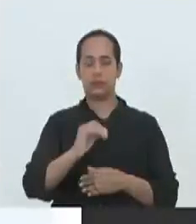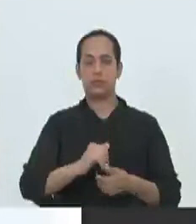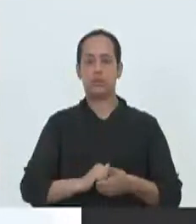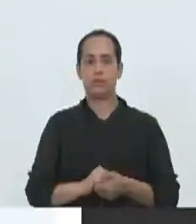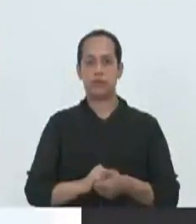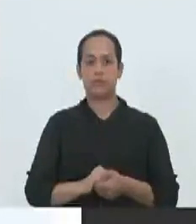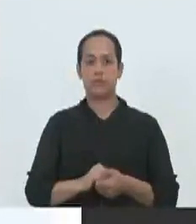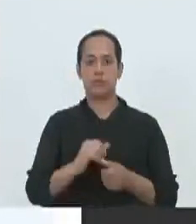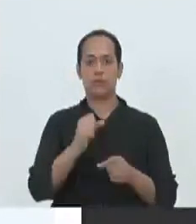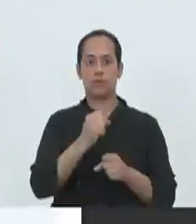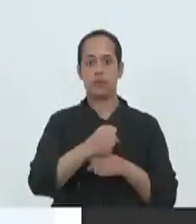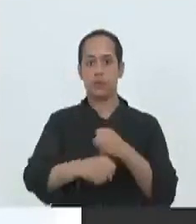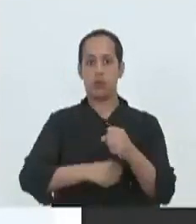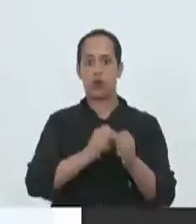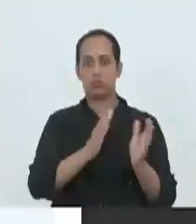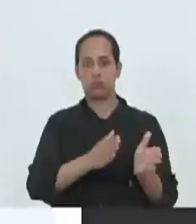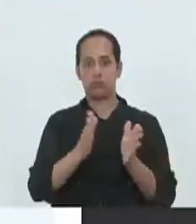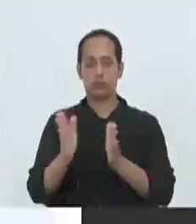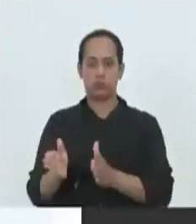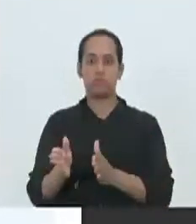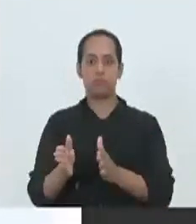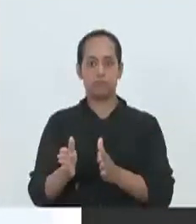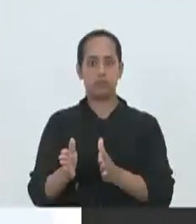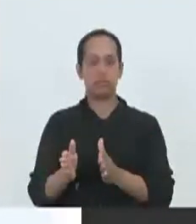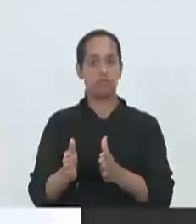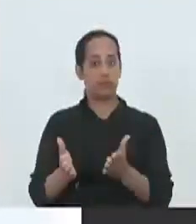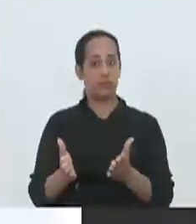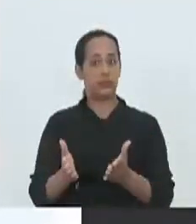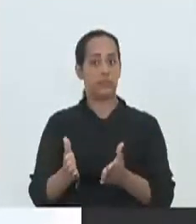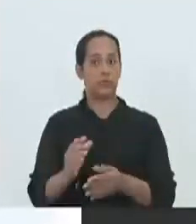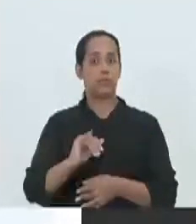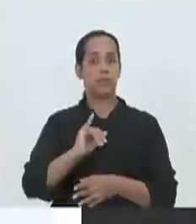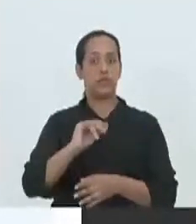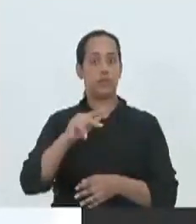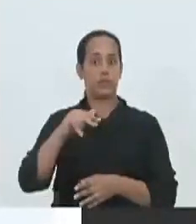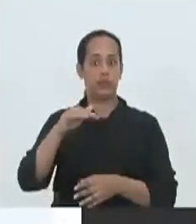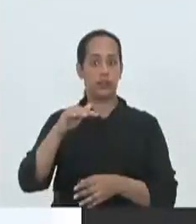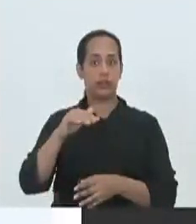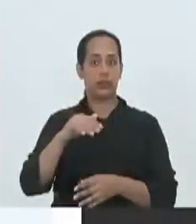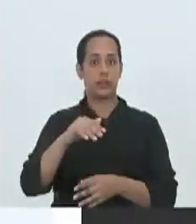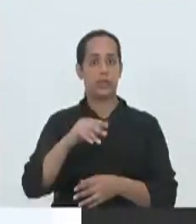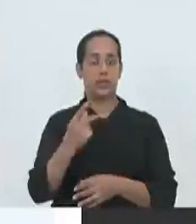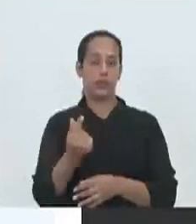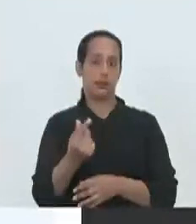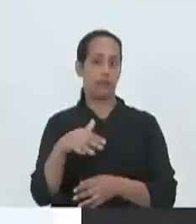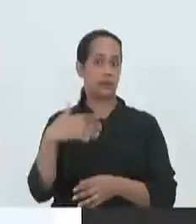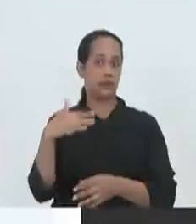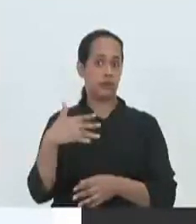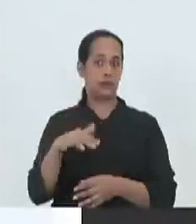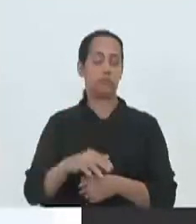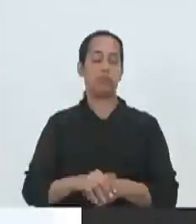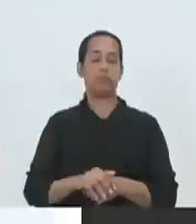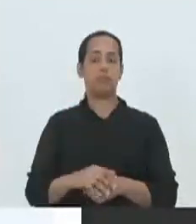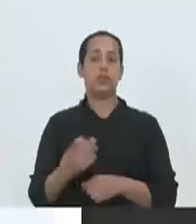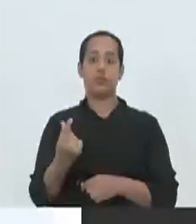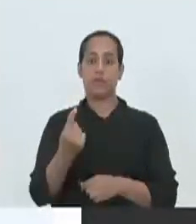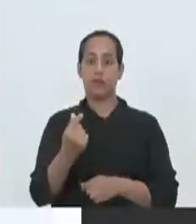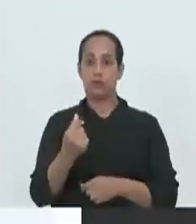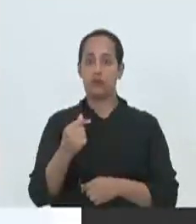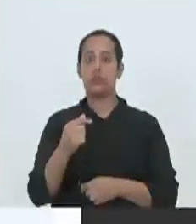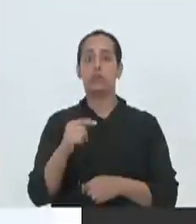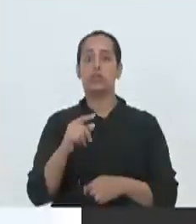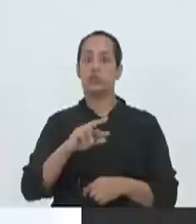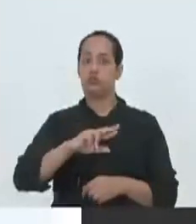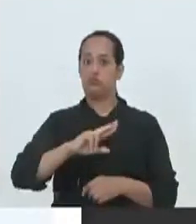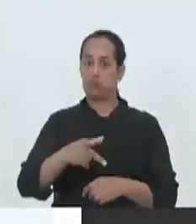ano pro outro Isso sem considerar ainda o efeito da inflação em valores é uma diferença bastante grande já o IPTU um